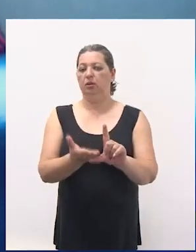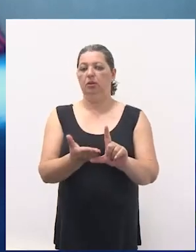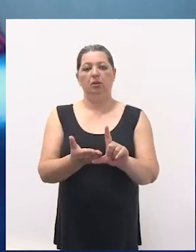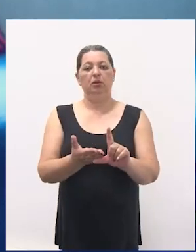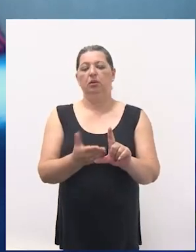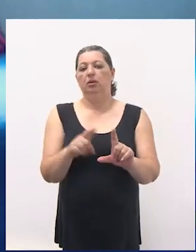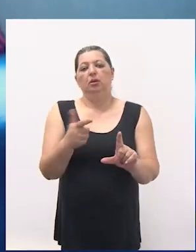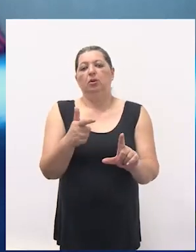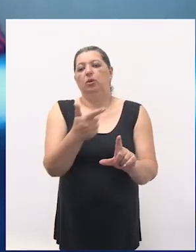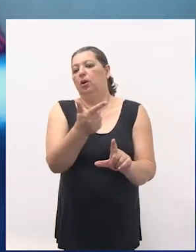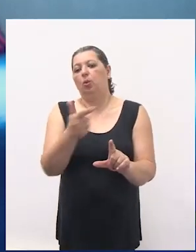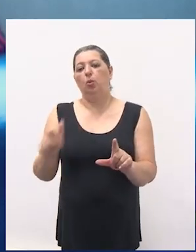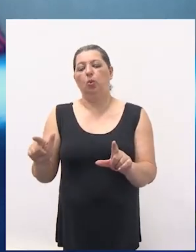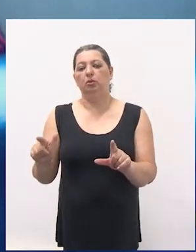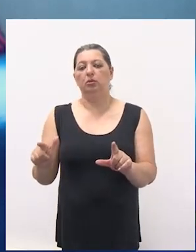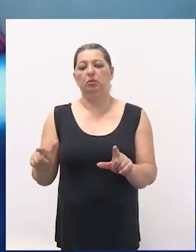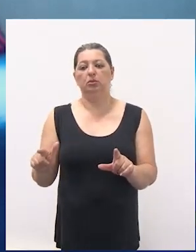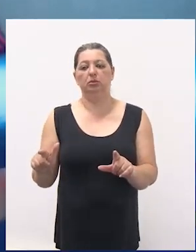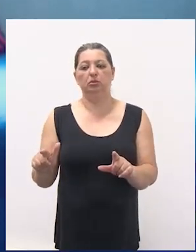outras